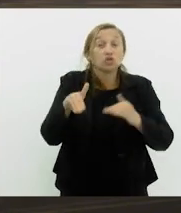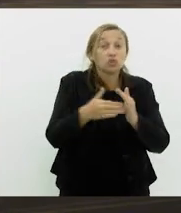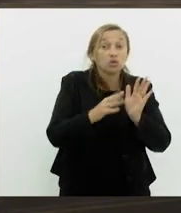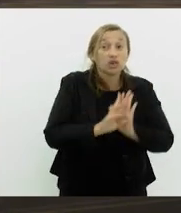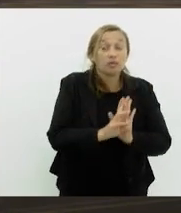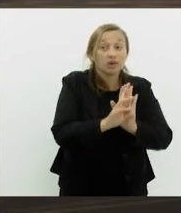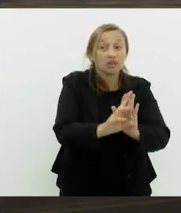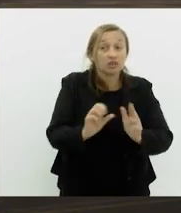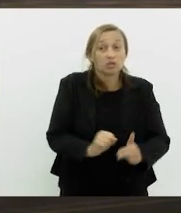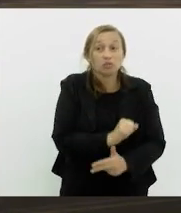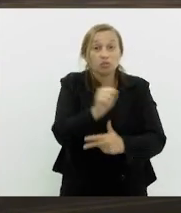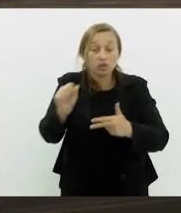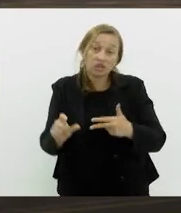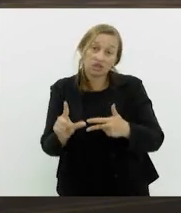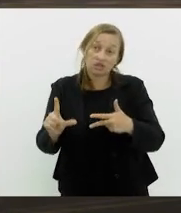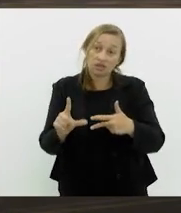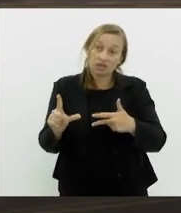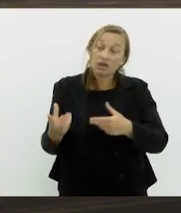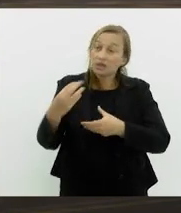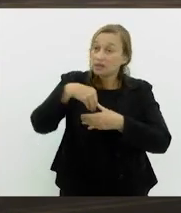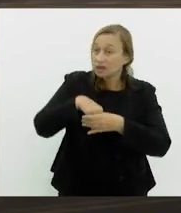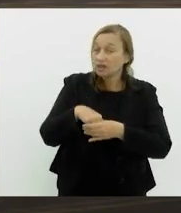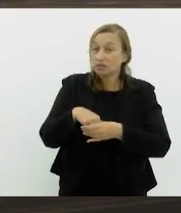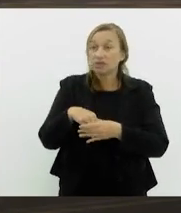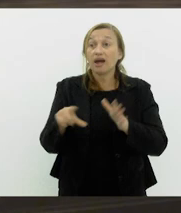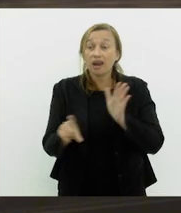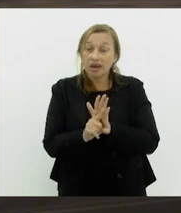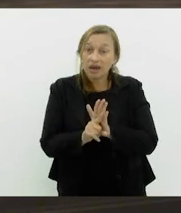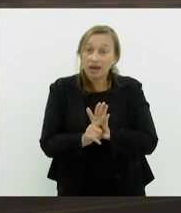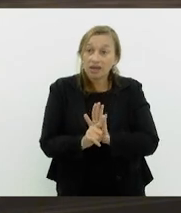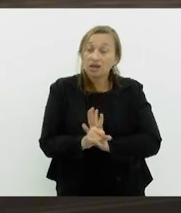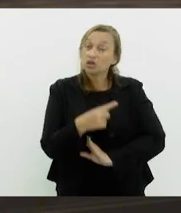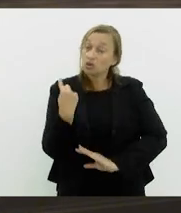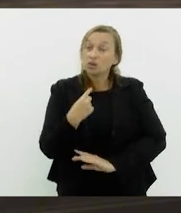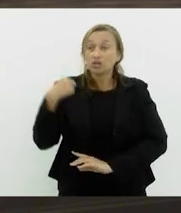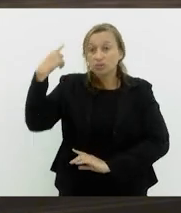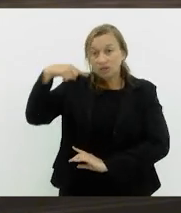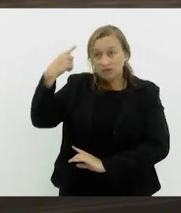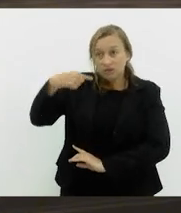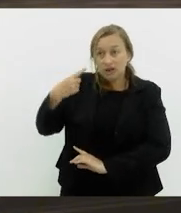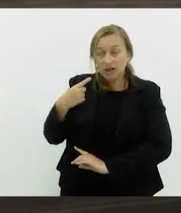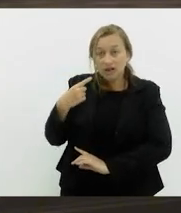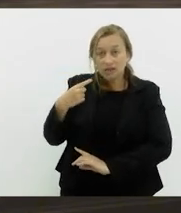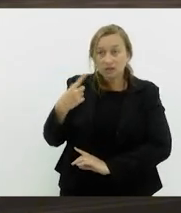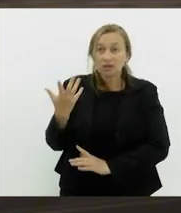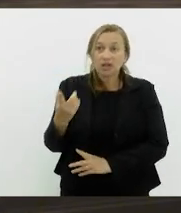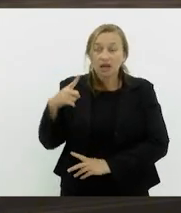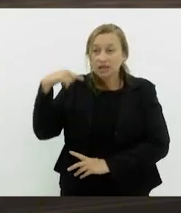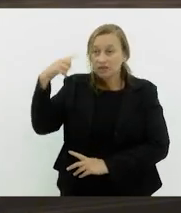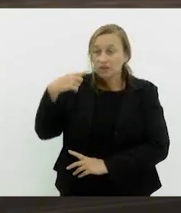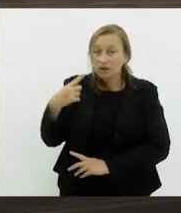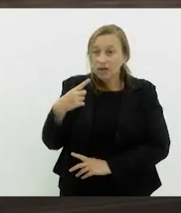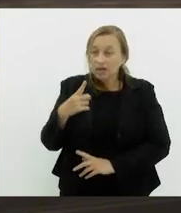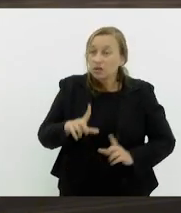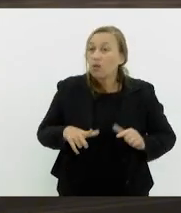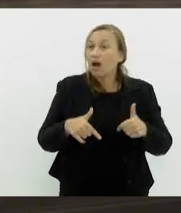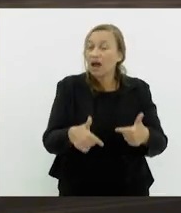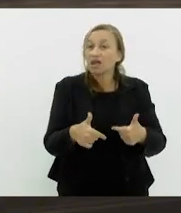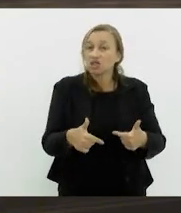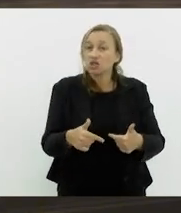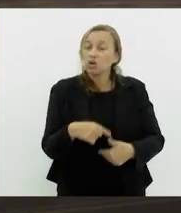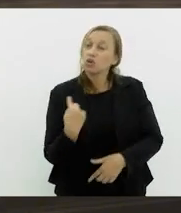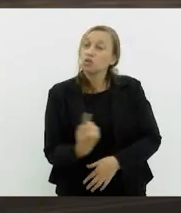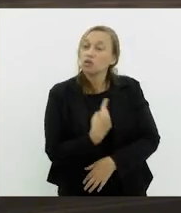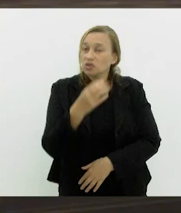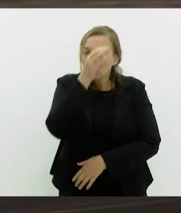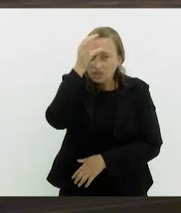Poder Legislativo dentro da legalidade. Nós somos advogados, advogado patrocina a causa para o cliente. Nosso cliente, quando a gente